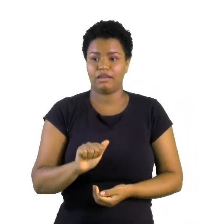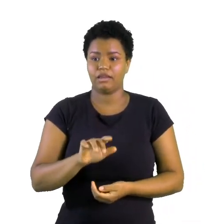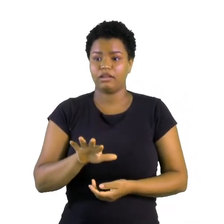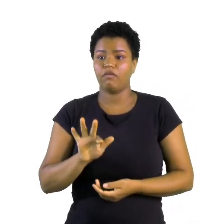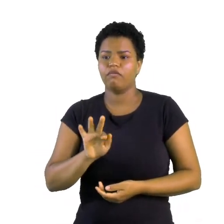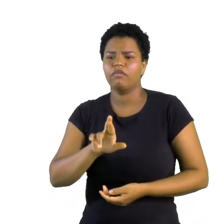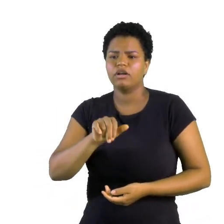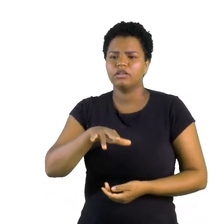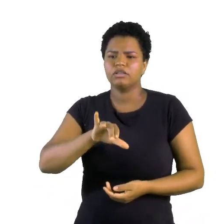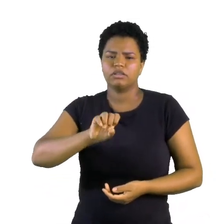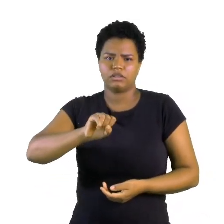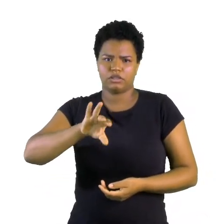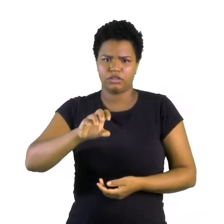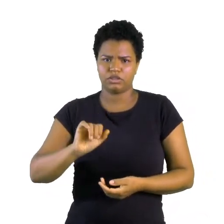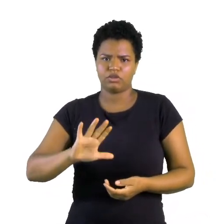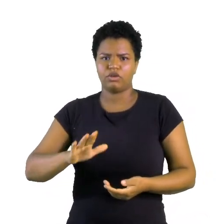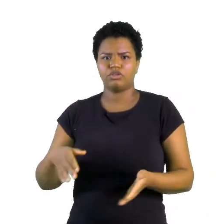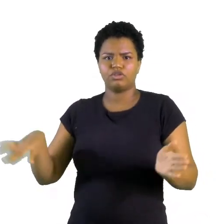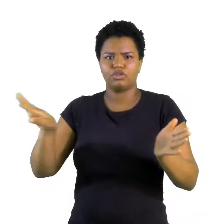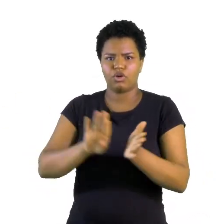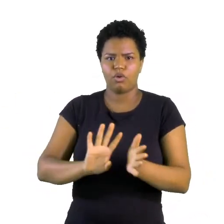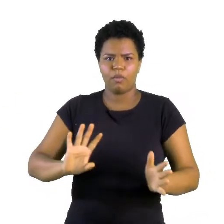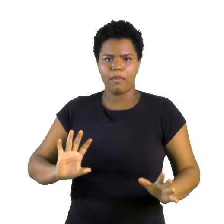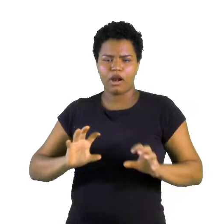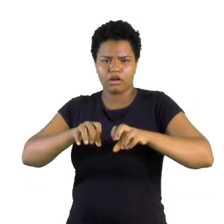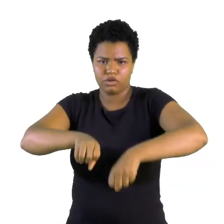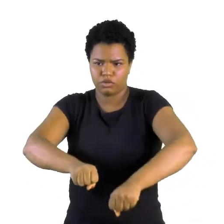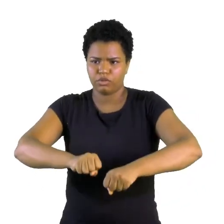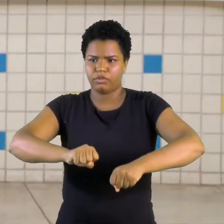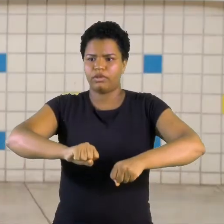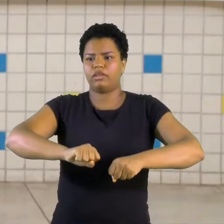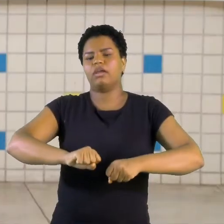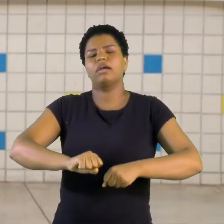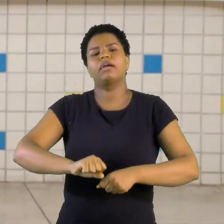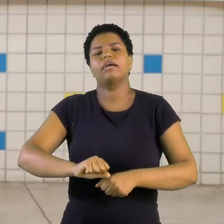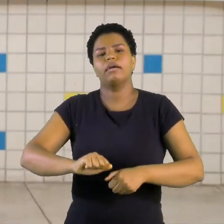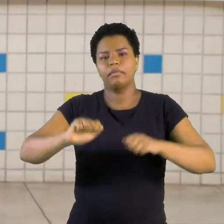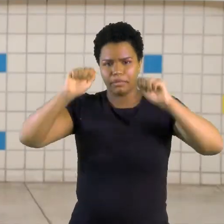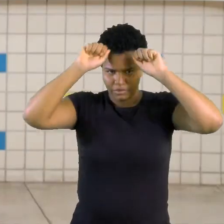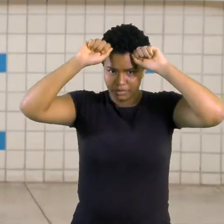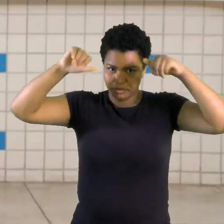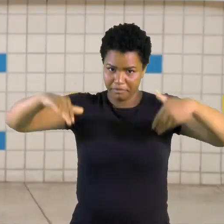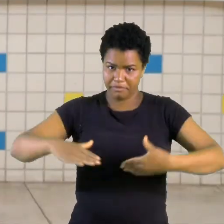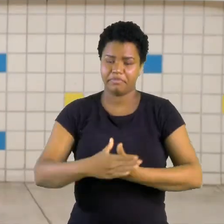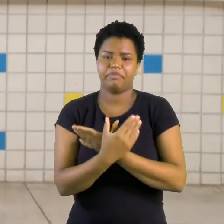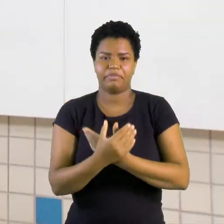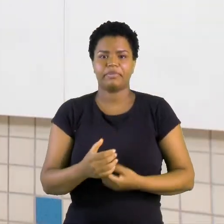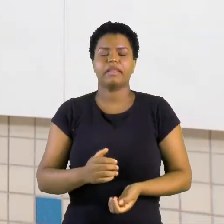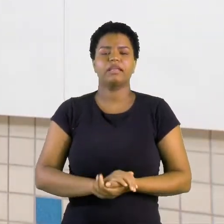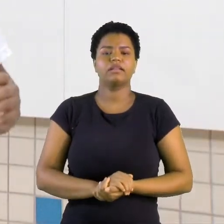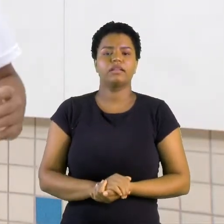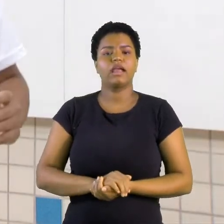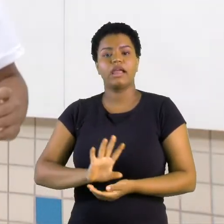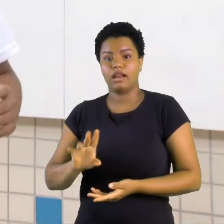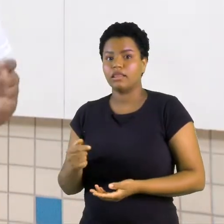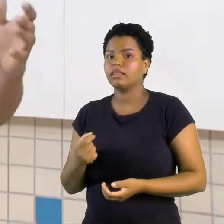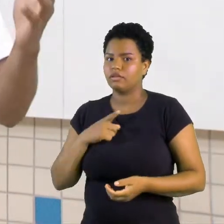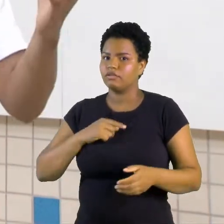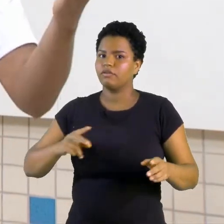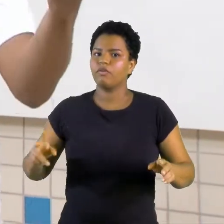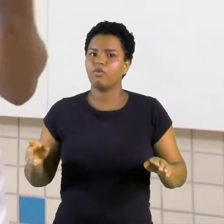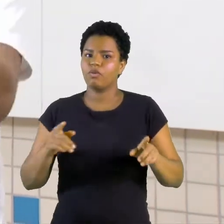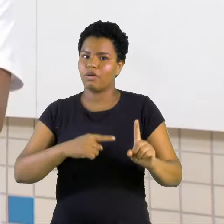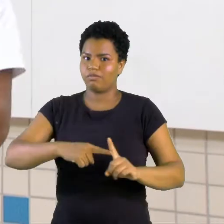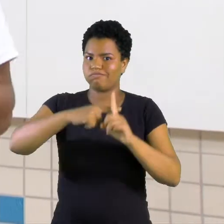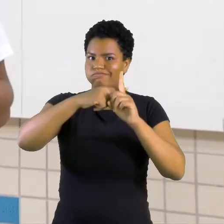Pizarro chegou para dominar a sociedade Inca, Francisco Pizarro teve uma vantagem. Qual foi, professor? Bom, os incas estavam